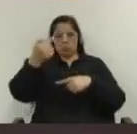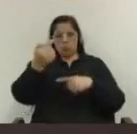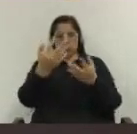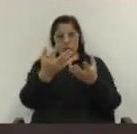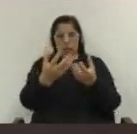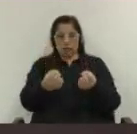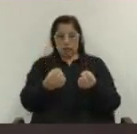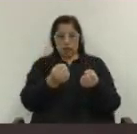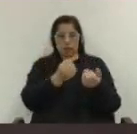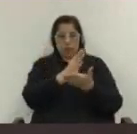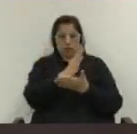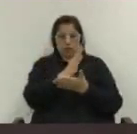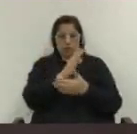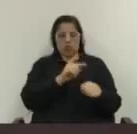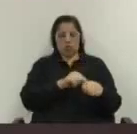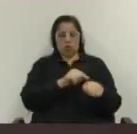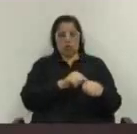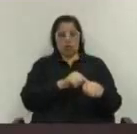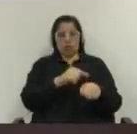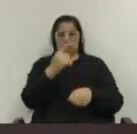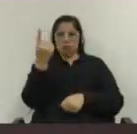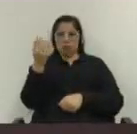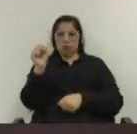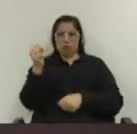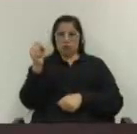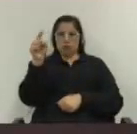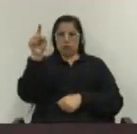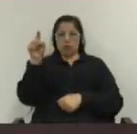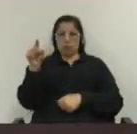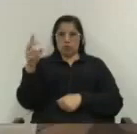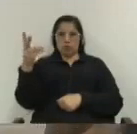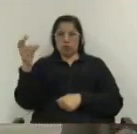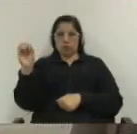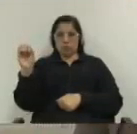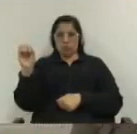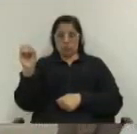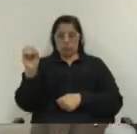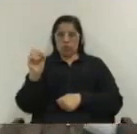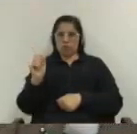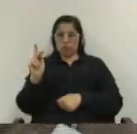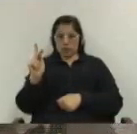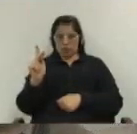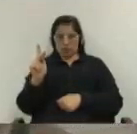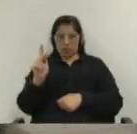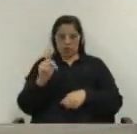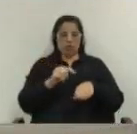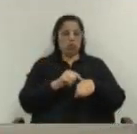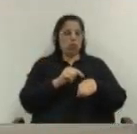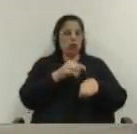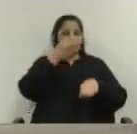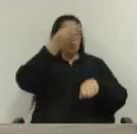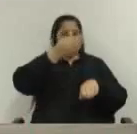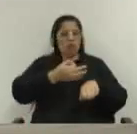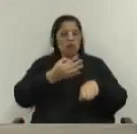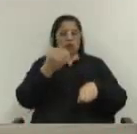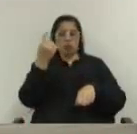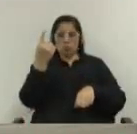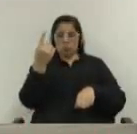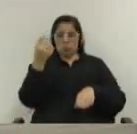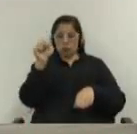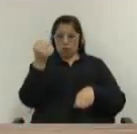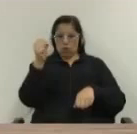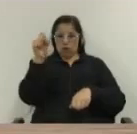6h20, alguma coisa. Obrigado pela menção. A partir então das 6h24, iniciamos os trabalhos